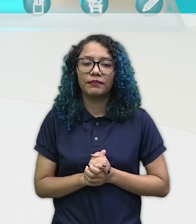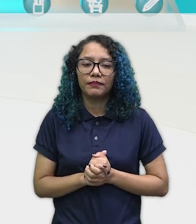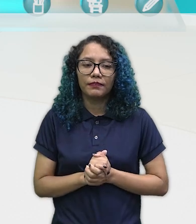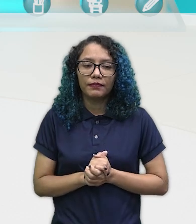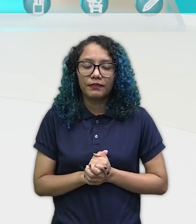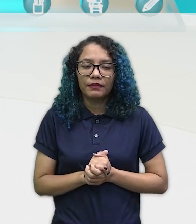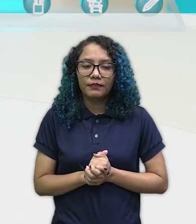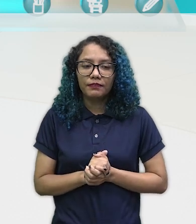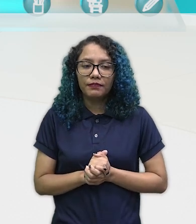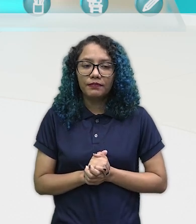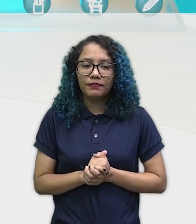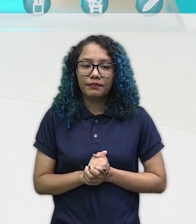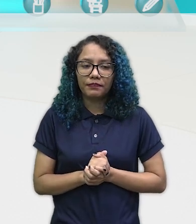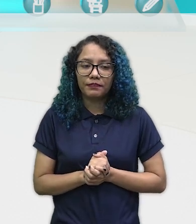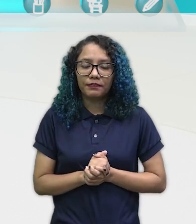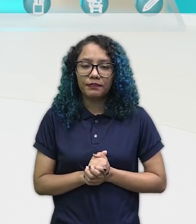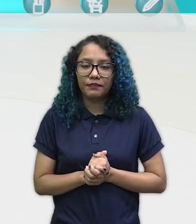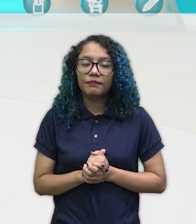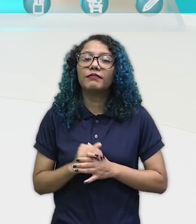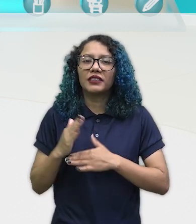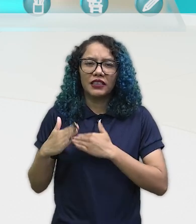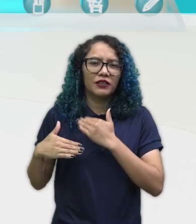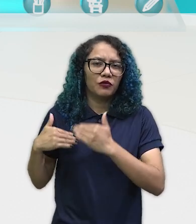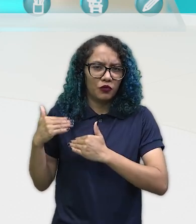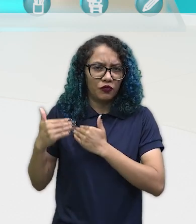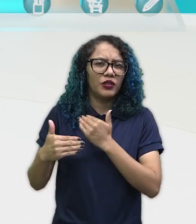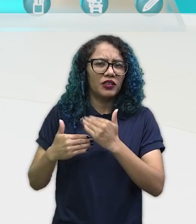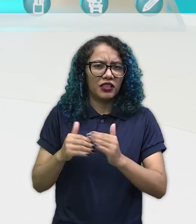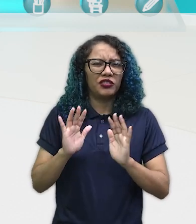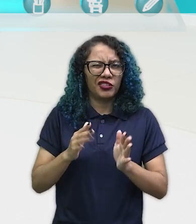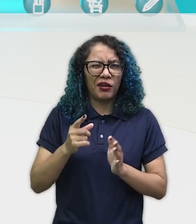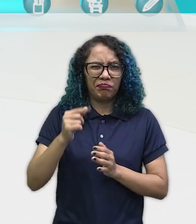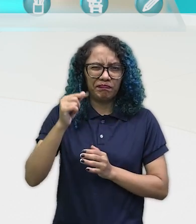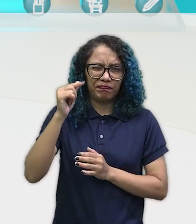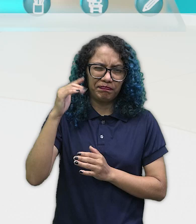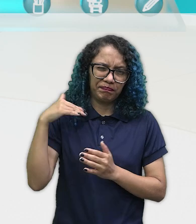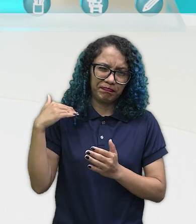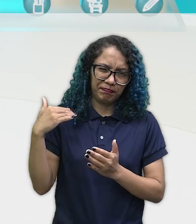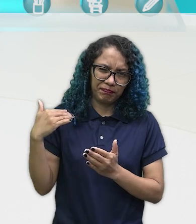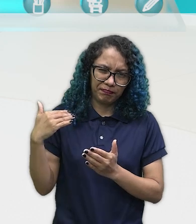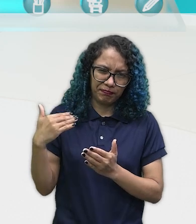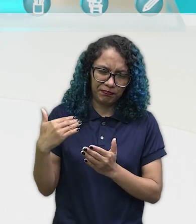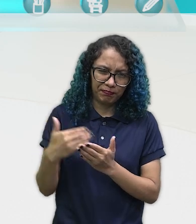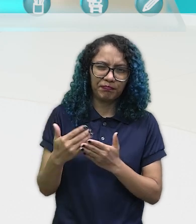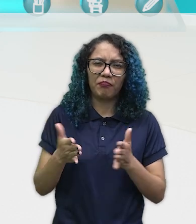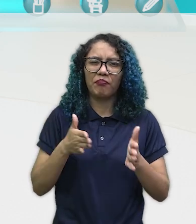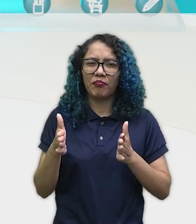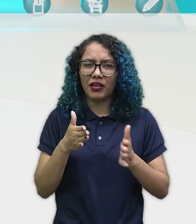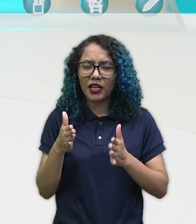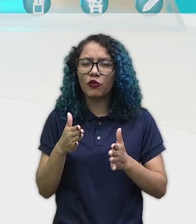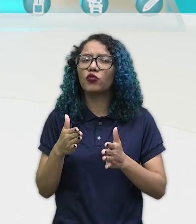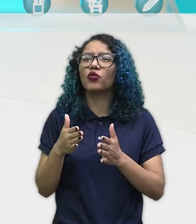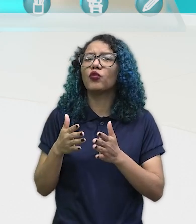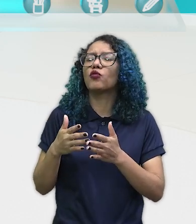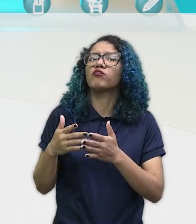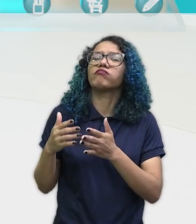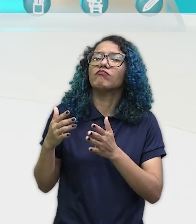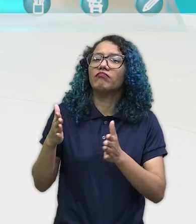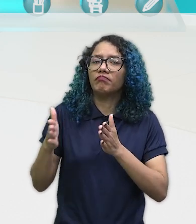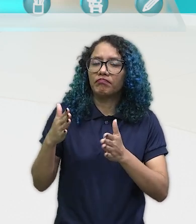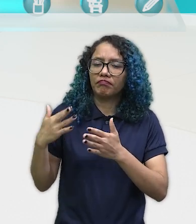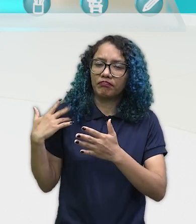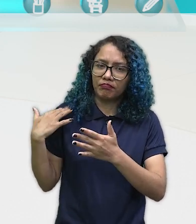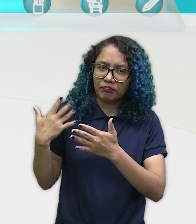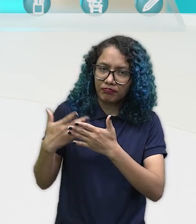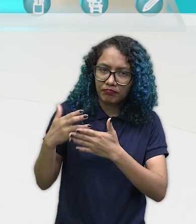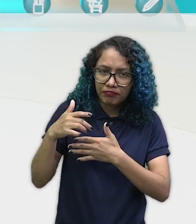de lutas, ela foi construída ao longo de muito tempo, desde lá dos homens primitivos até os